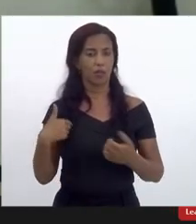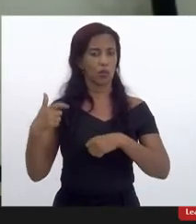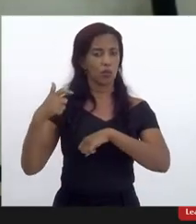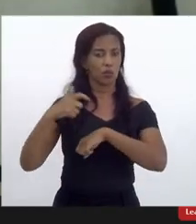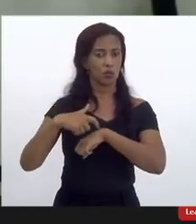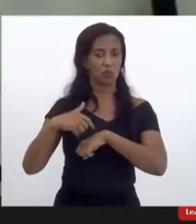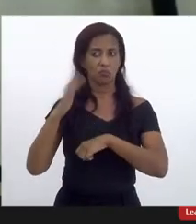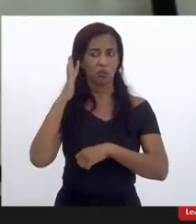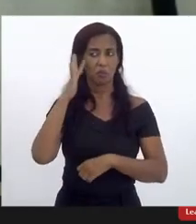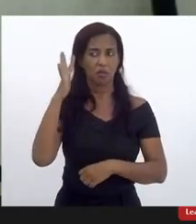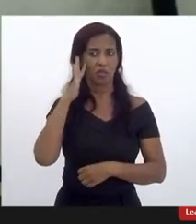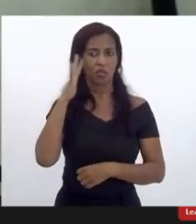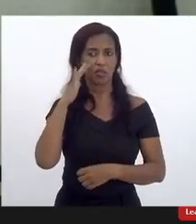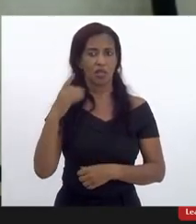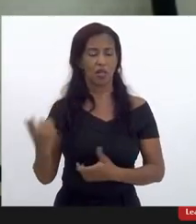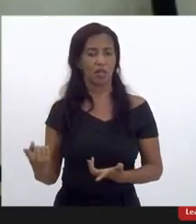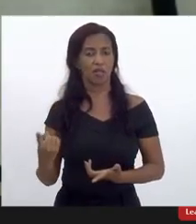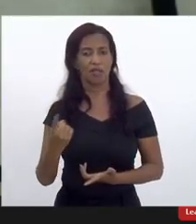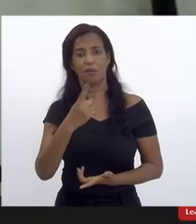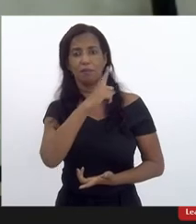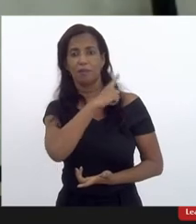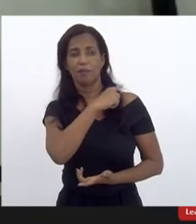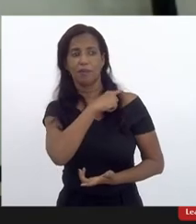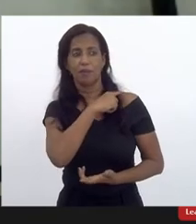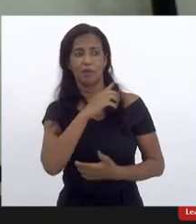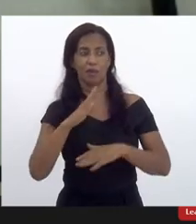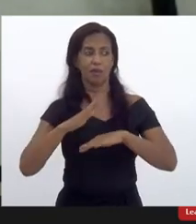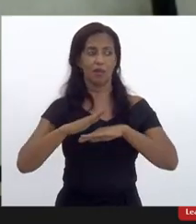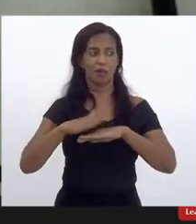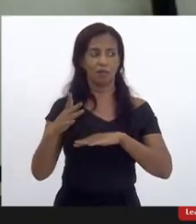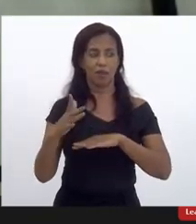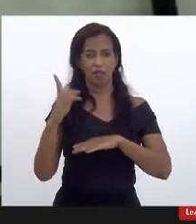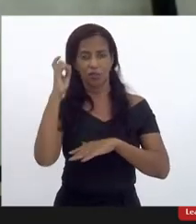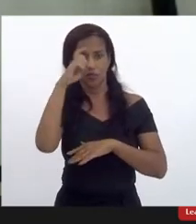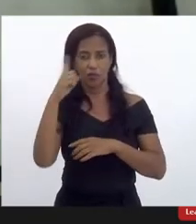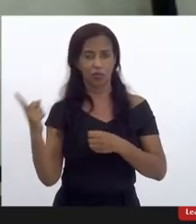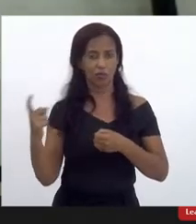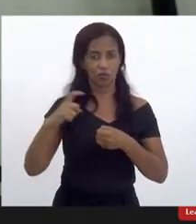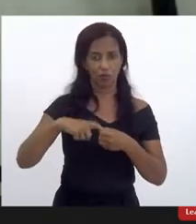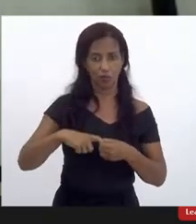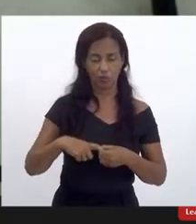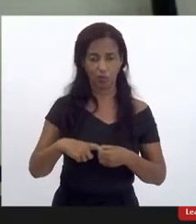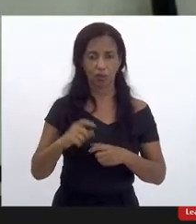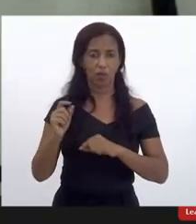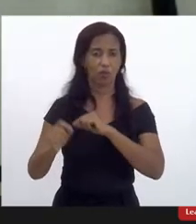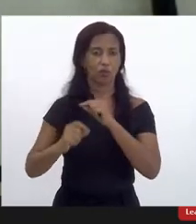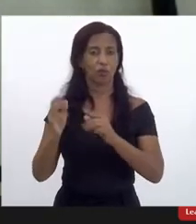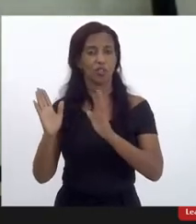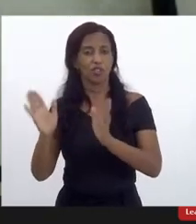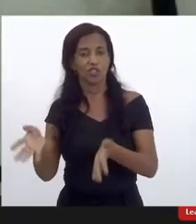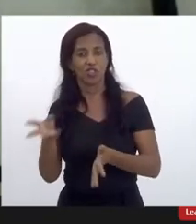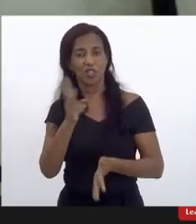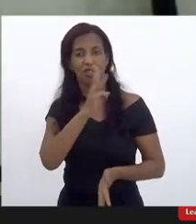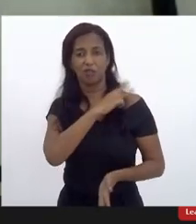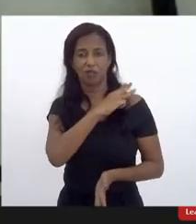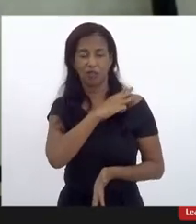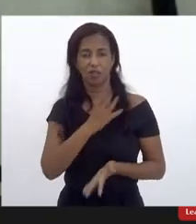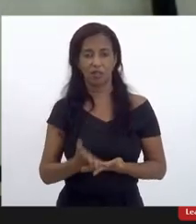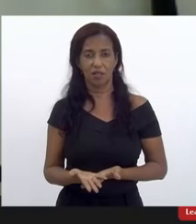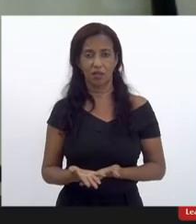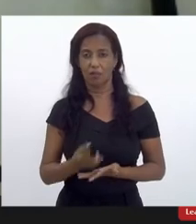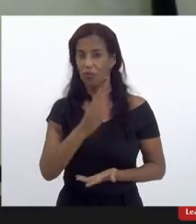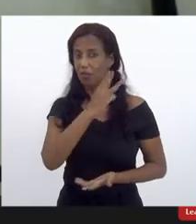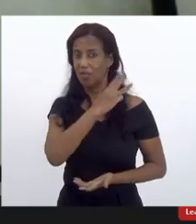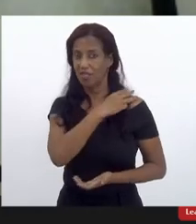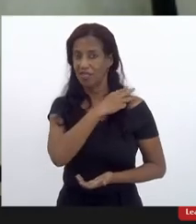imaginaria que o aluno do primeiro ano, né, era mais propenso a não retornar em função de que ainda tem todo um trâmite. Mas o aluno